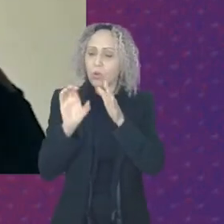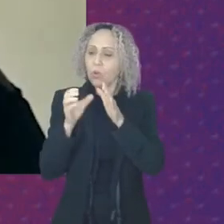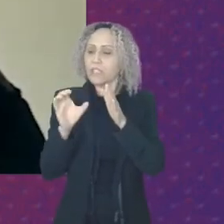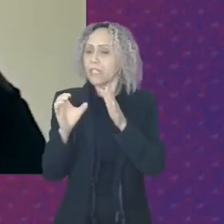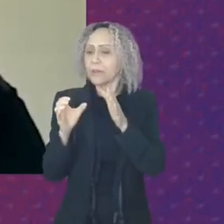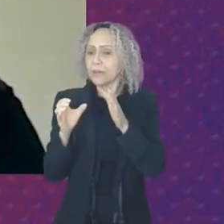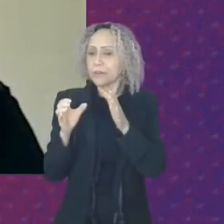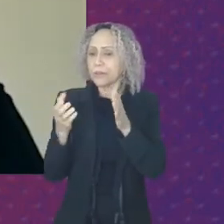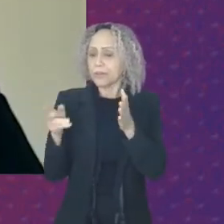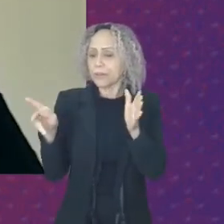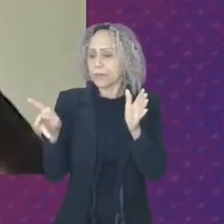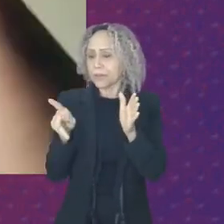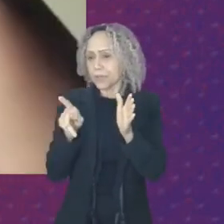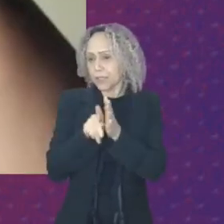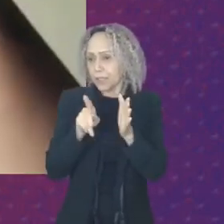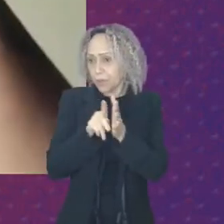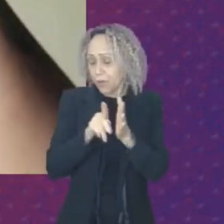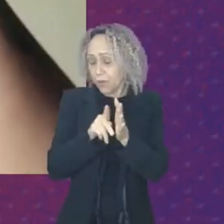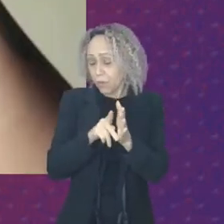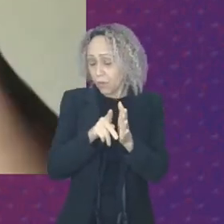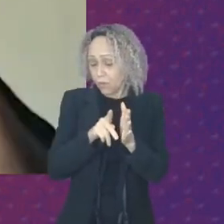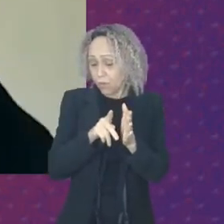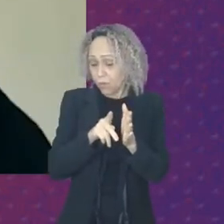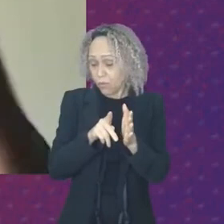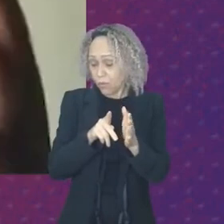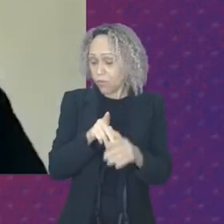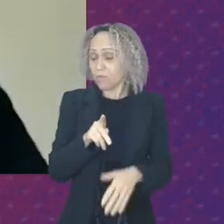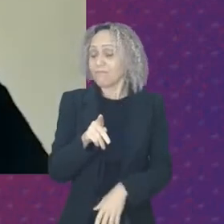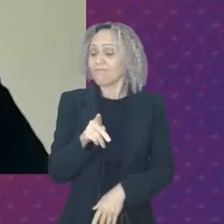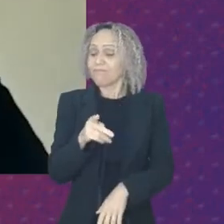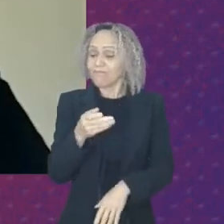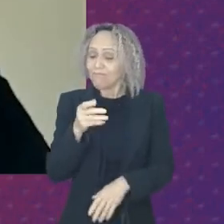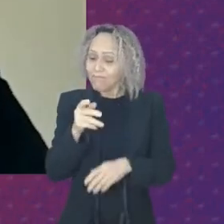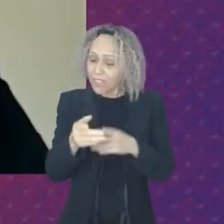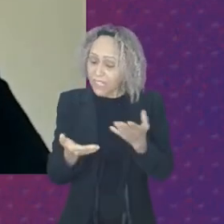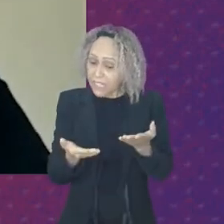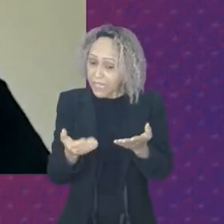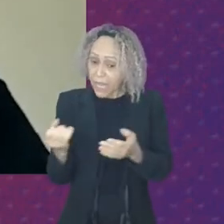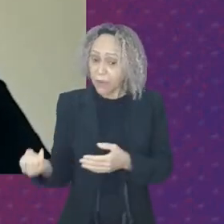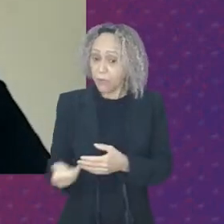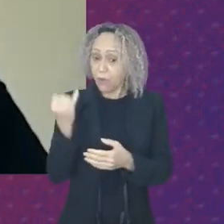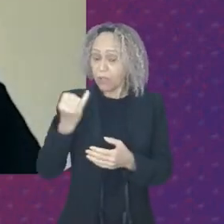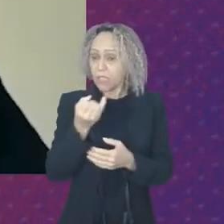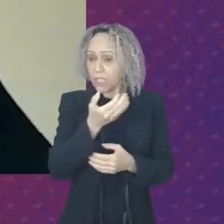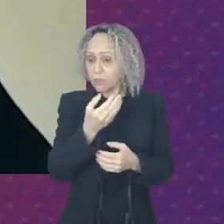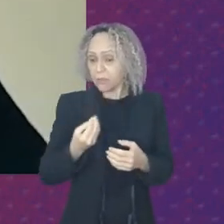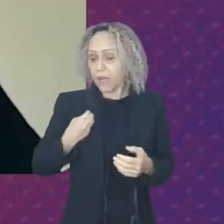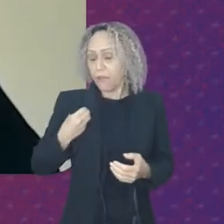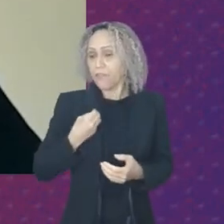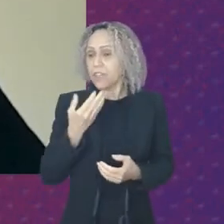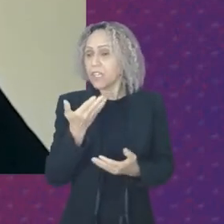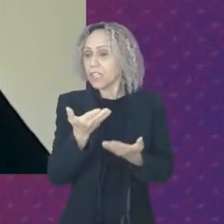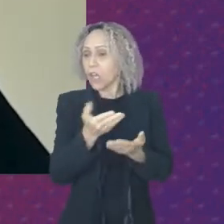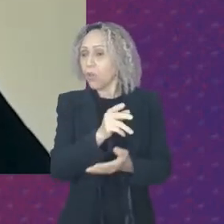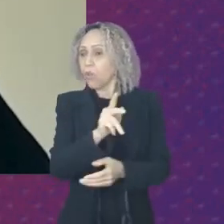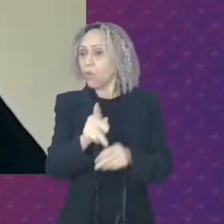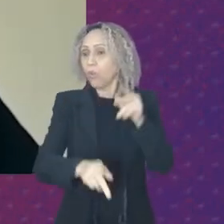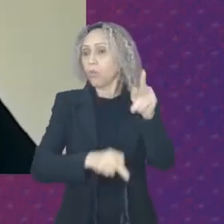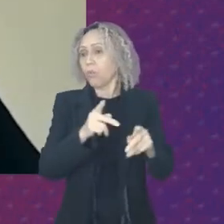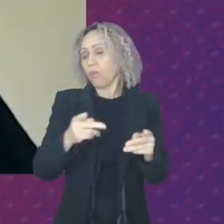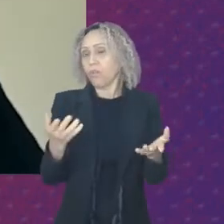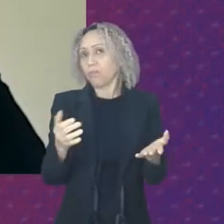áreas, por exemplo. Durante o Carnaval, houve uma grande discussão, não só sobre a questão do não é não, dos